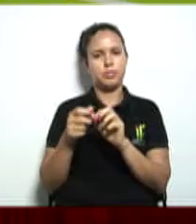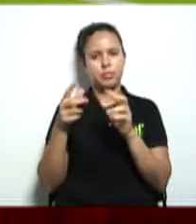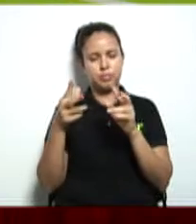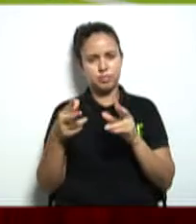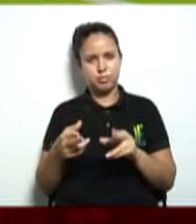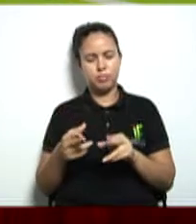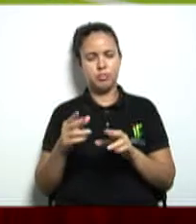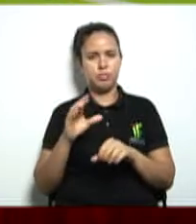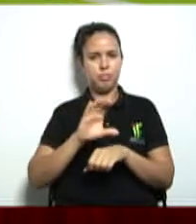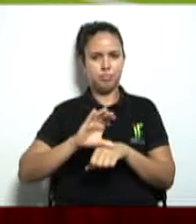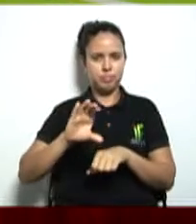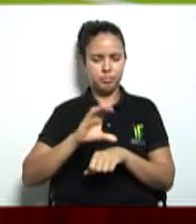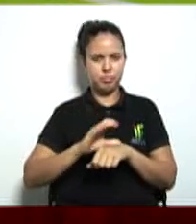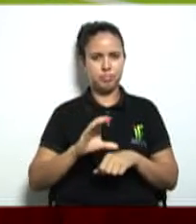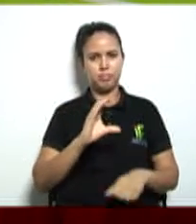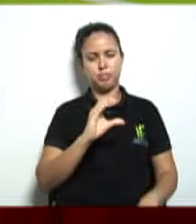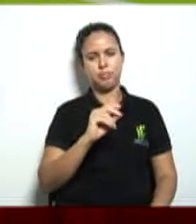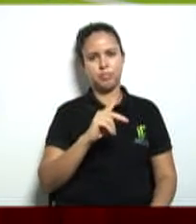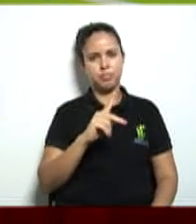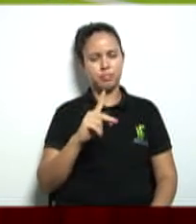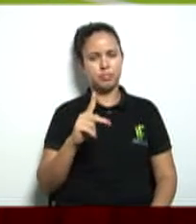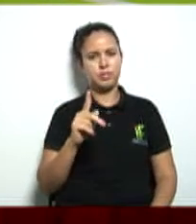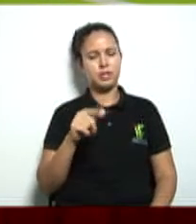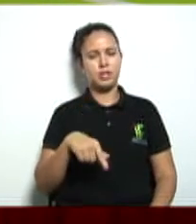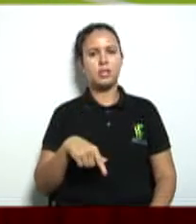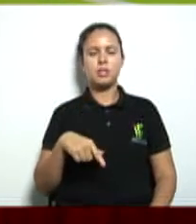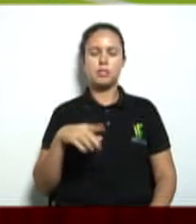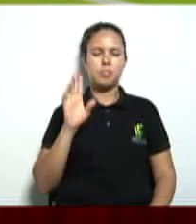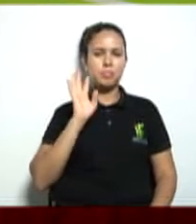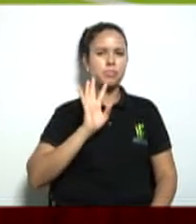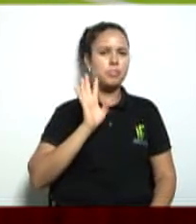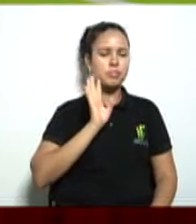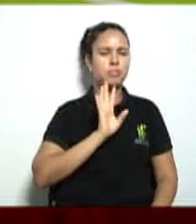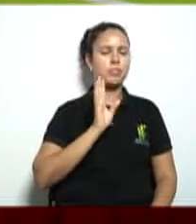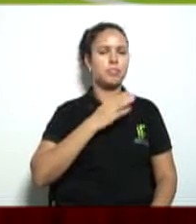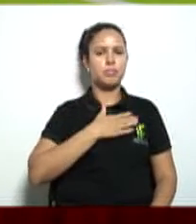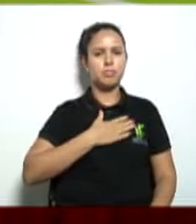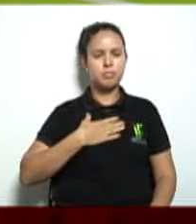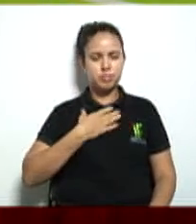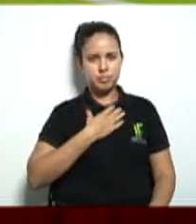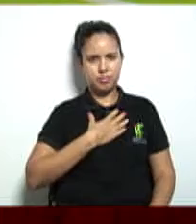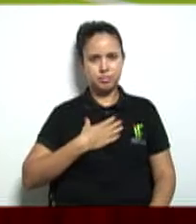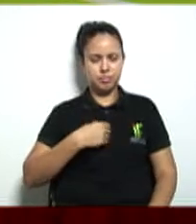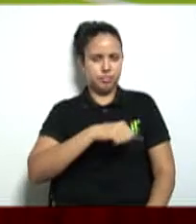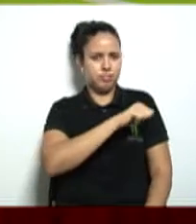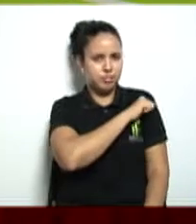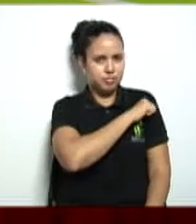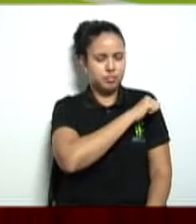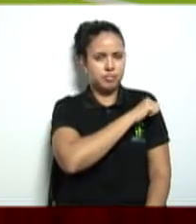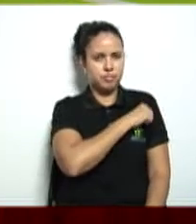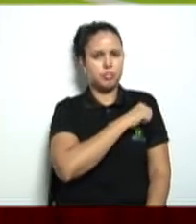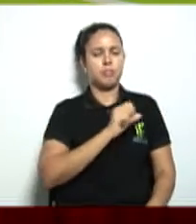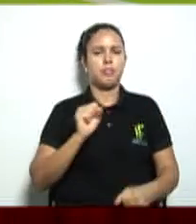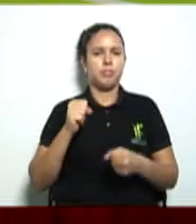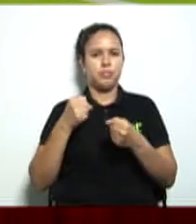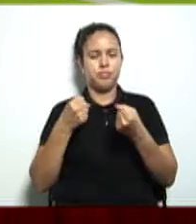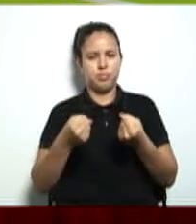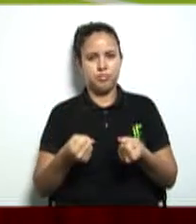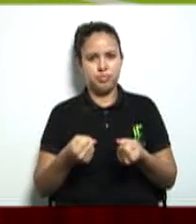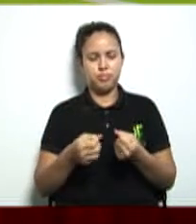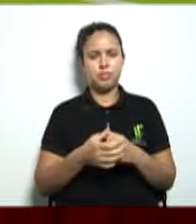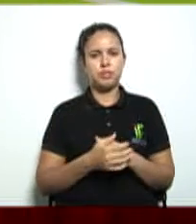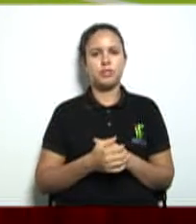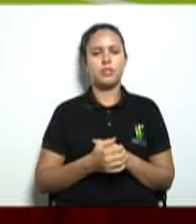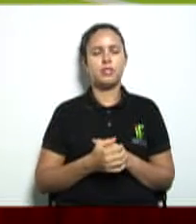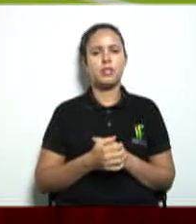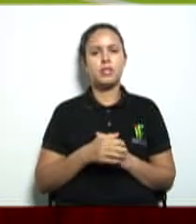cooperativismo. Foi lindo ver aquela cena, aquela foto, os alunos todos dedicados. Se eu pudesse, eu dizia o